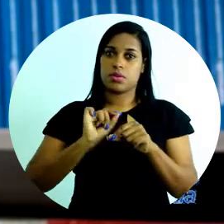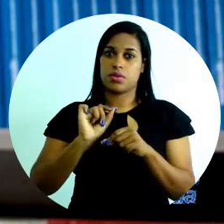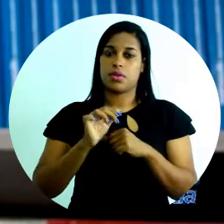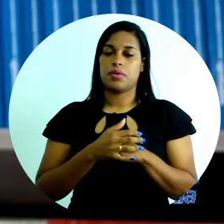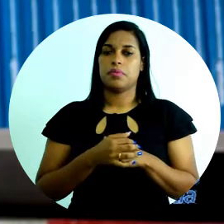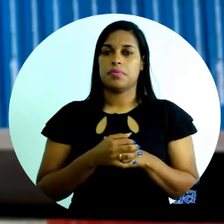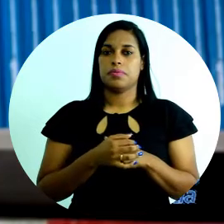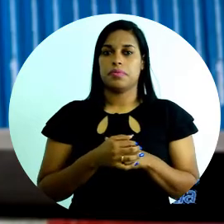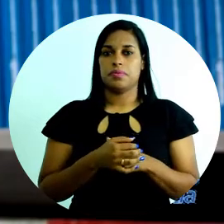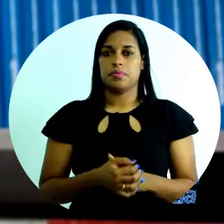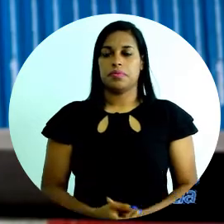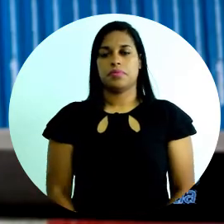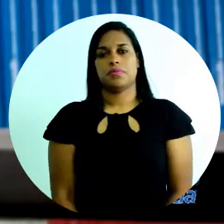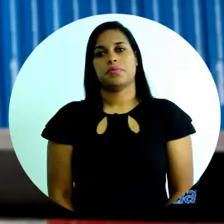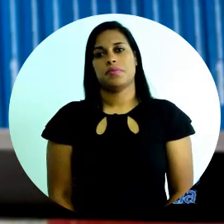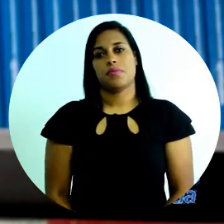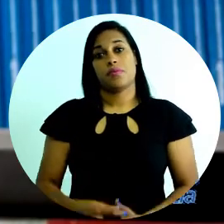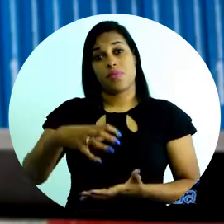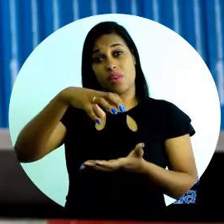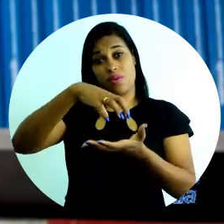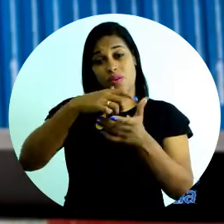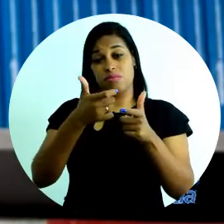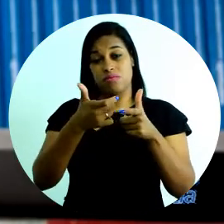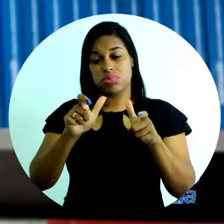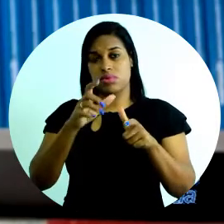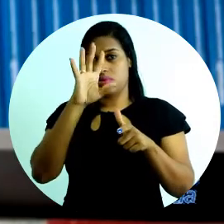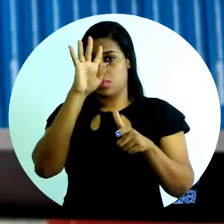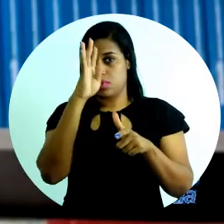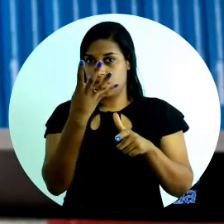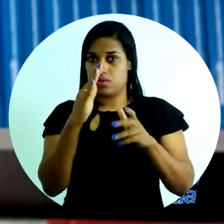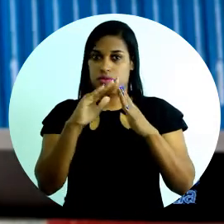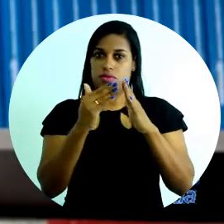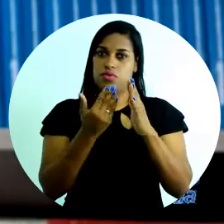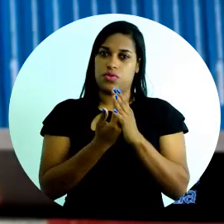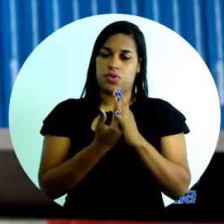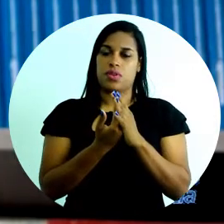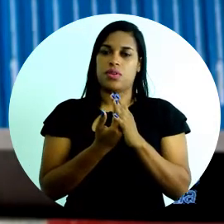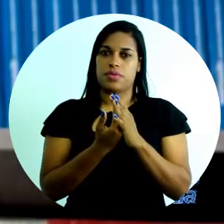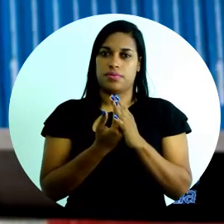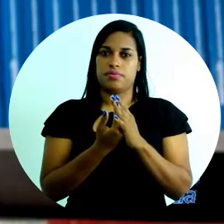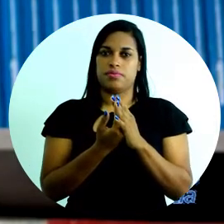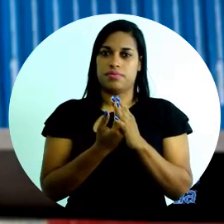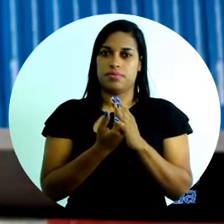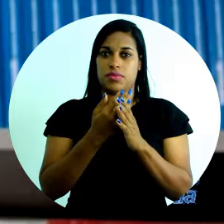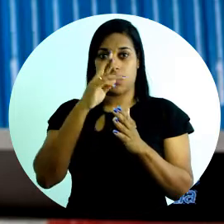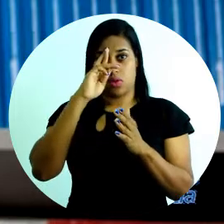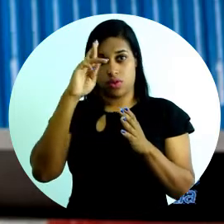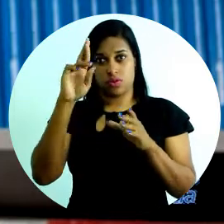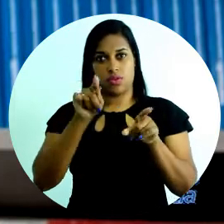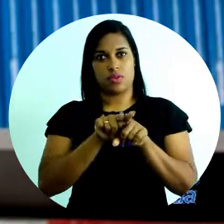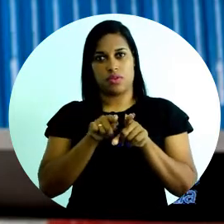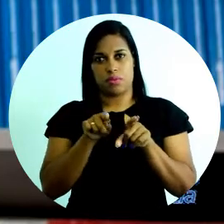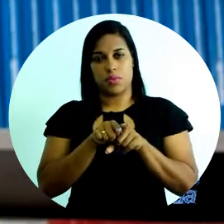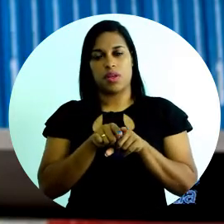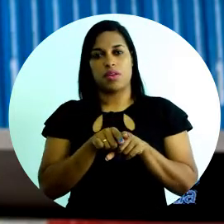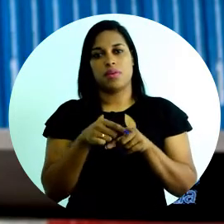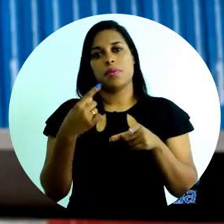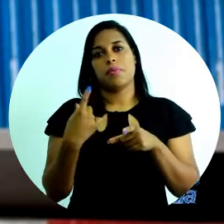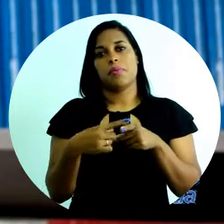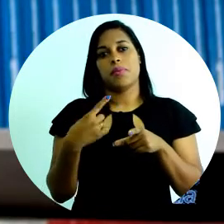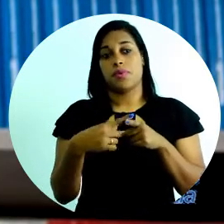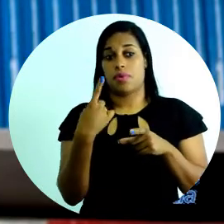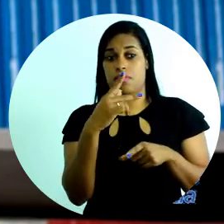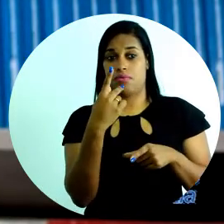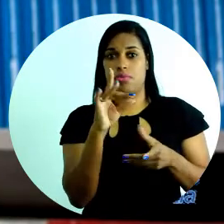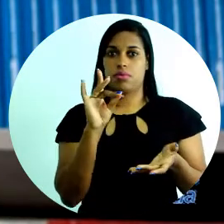como o órgão maior de decisório da escola, até sobre a questão do dirigente, né? Porque